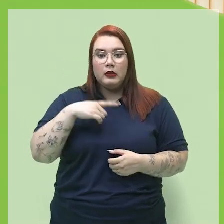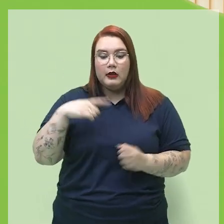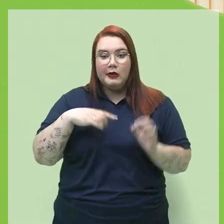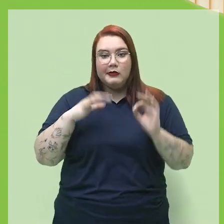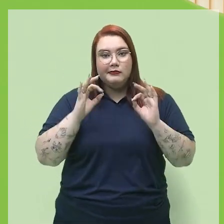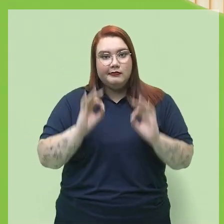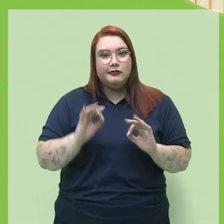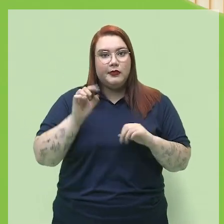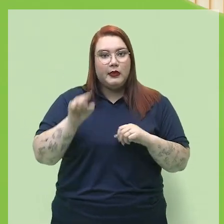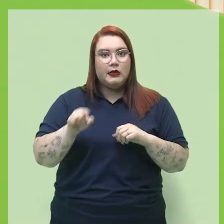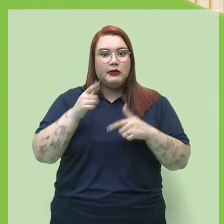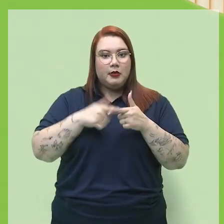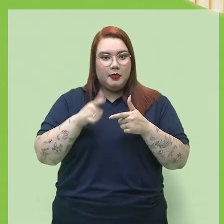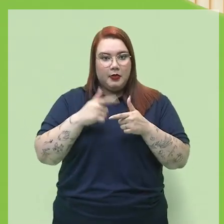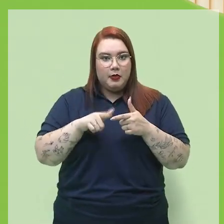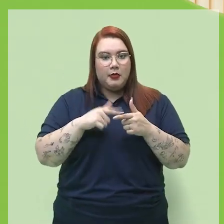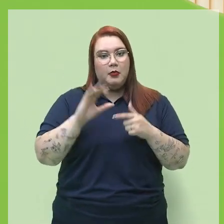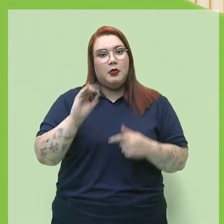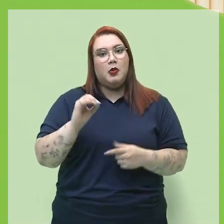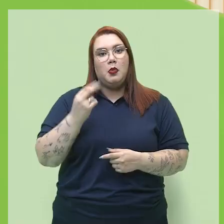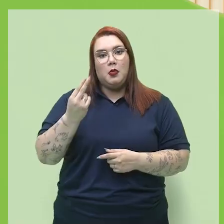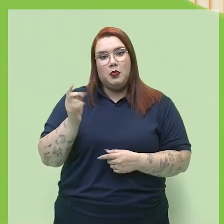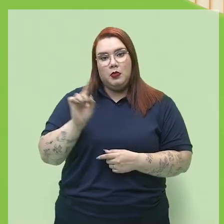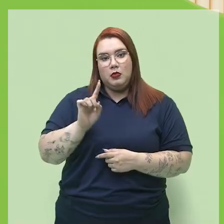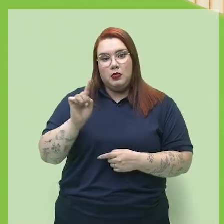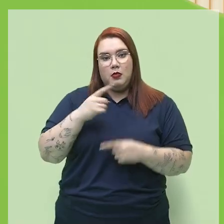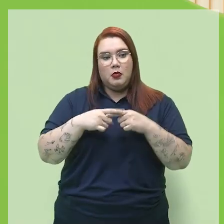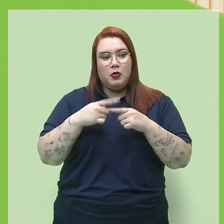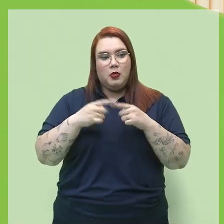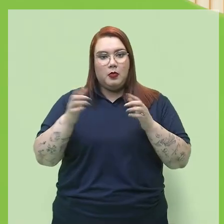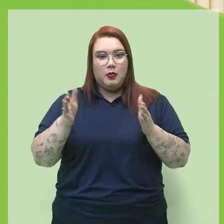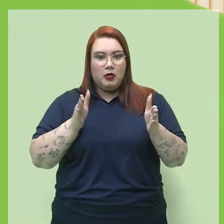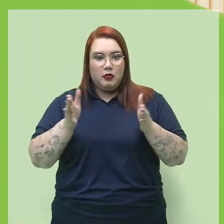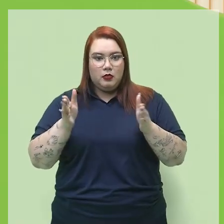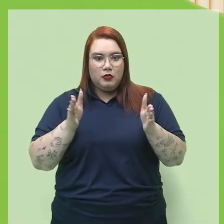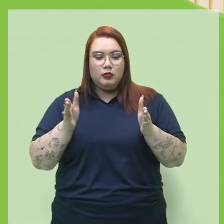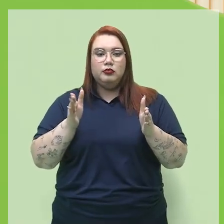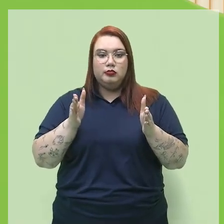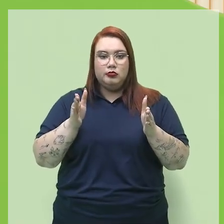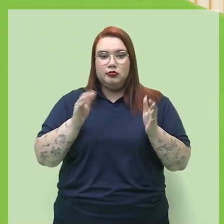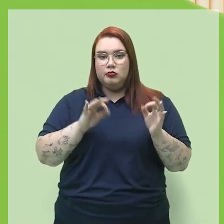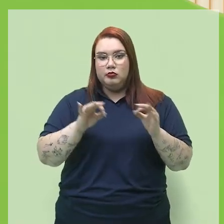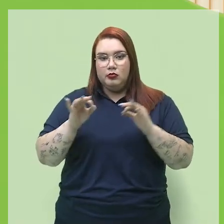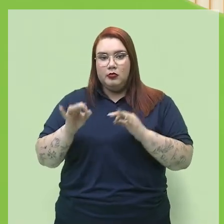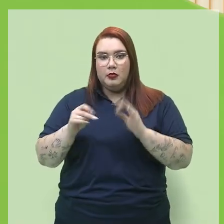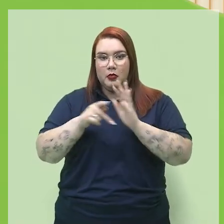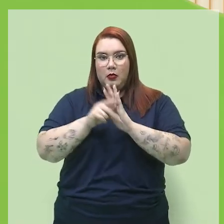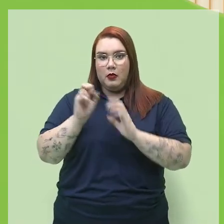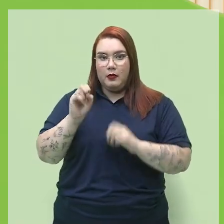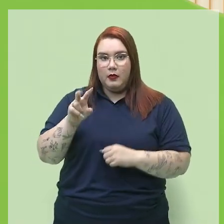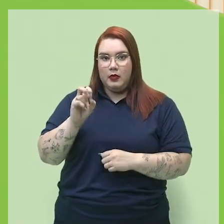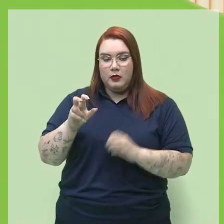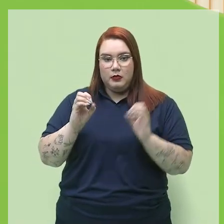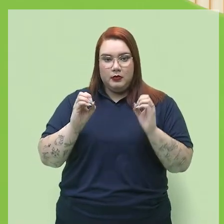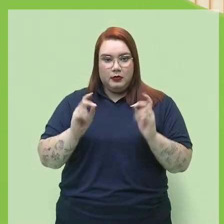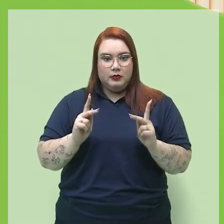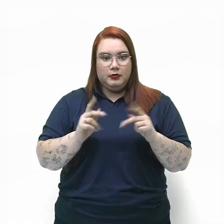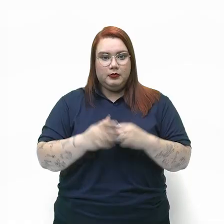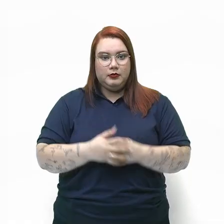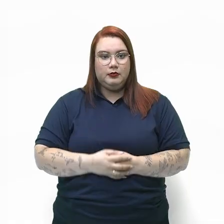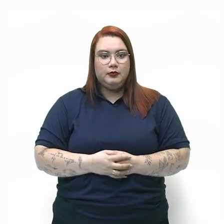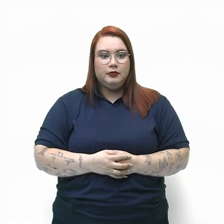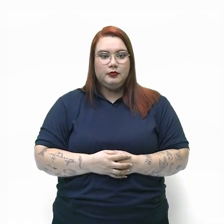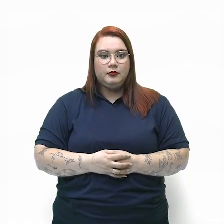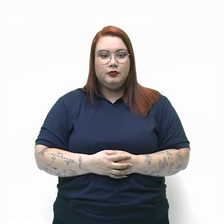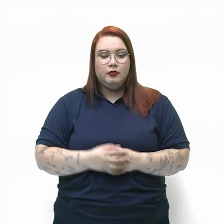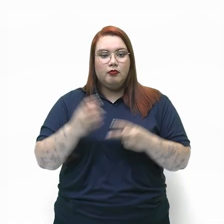se a pessoa foi infectada ou não, devido a esse período que tem de incubação do vírus, tá certo? Vamos